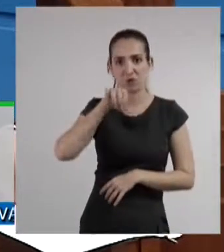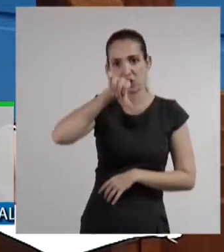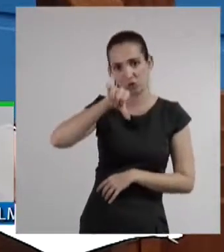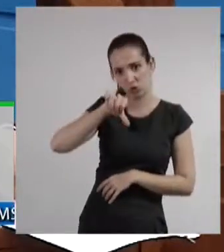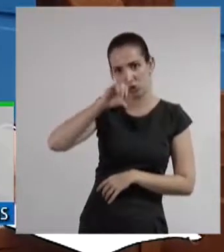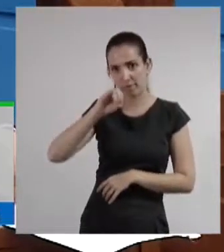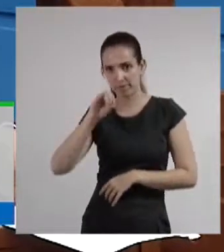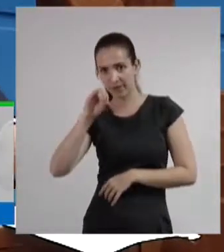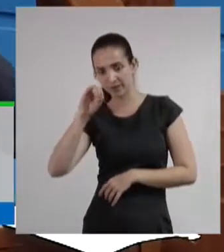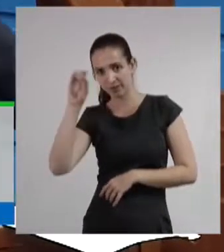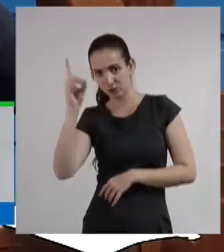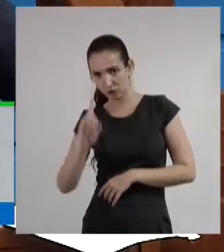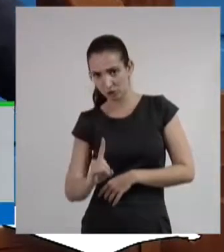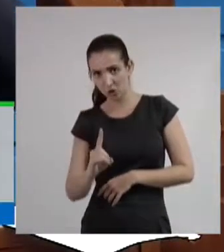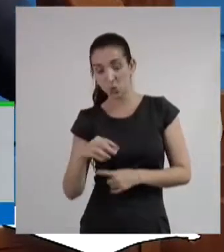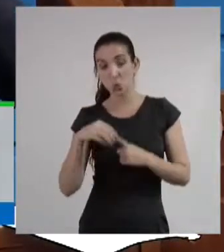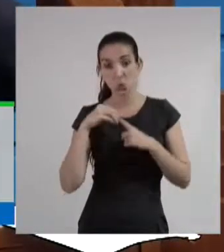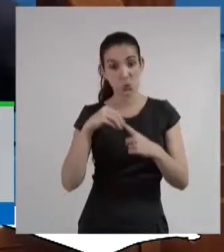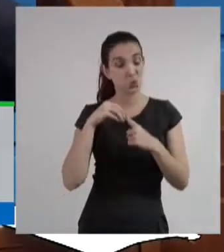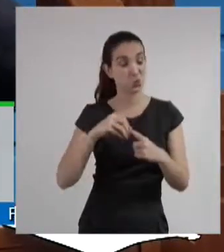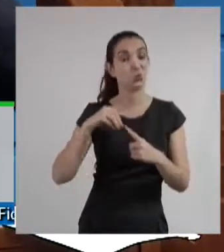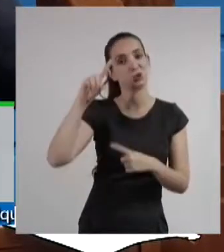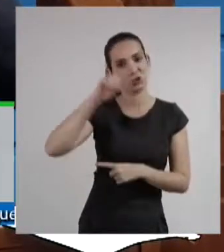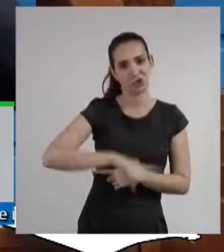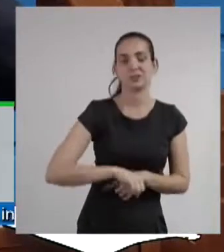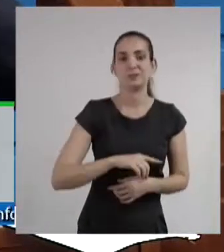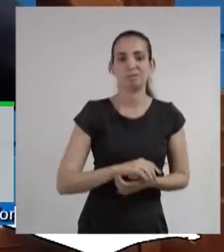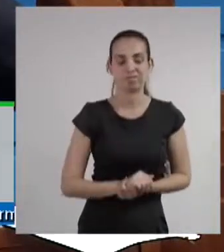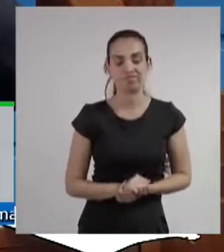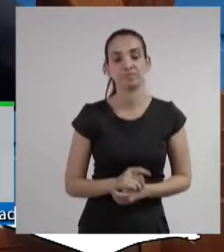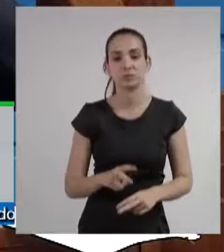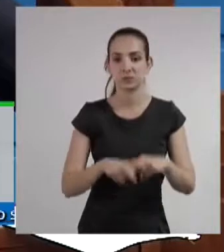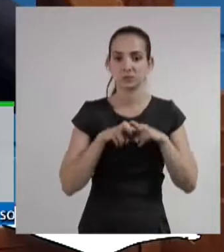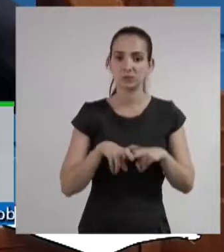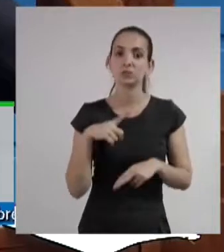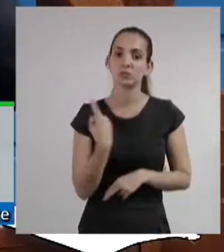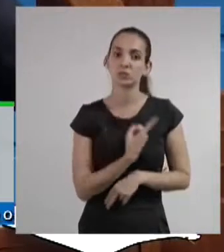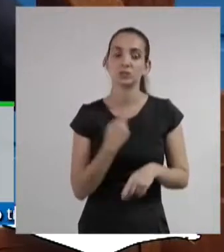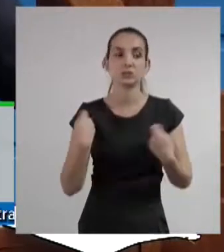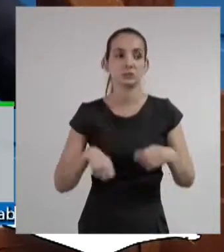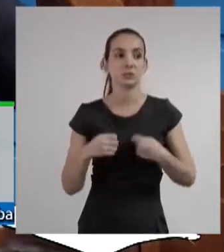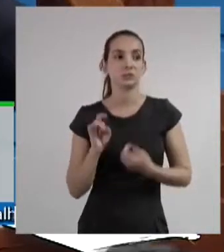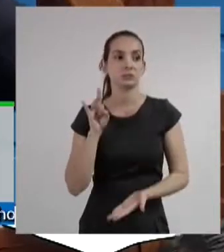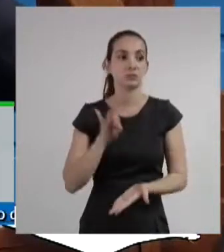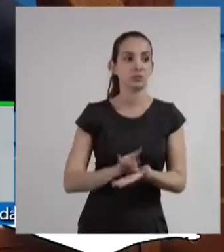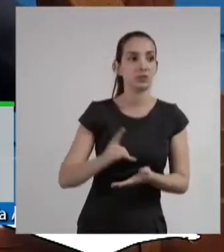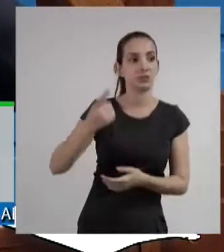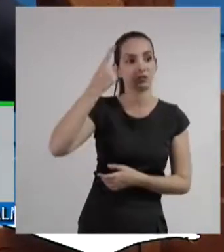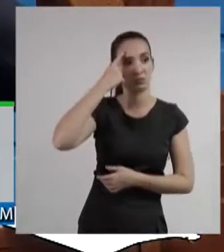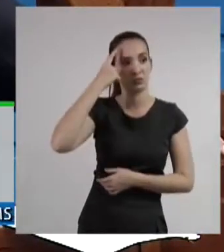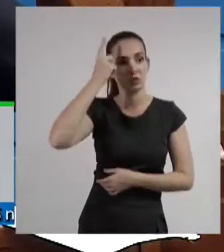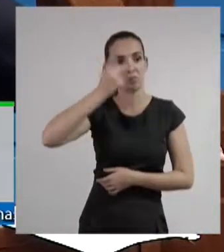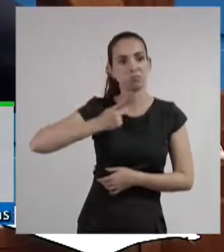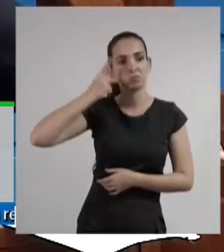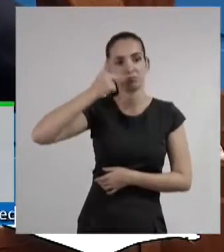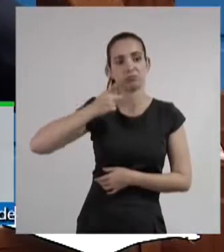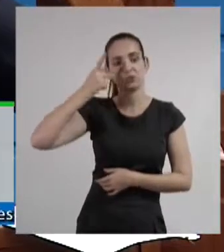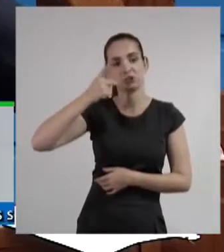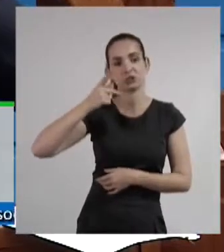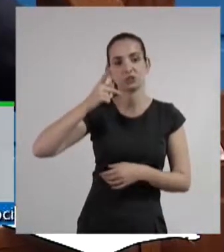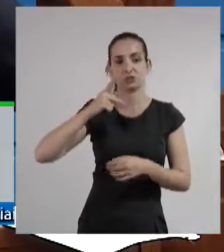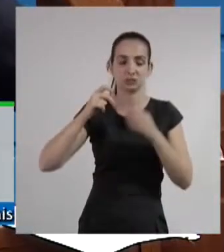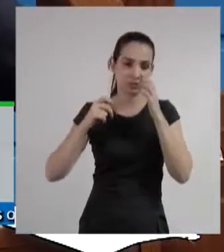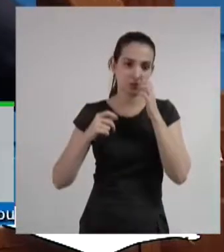$1,90 por dia. Então, nós precisamos, de fato, pensar em políticas públicas